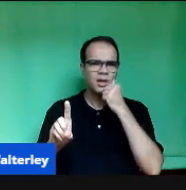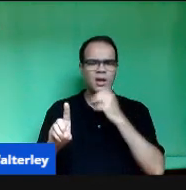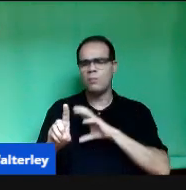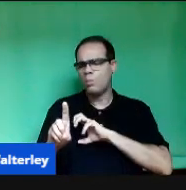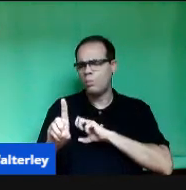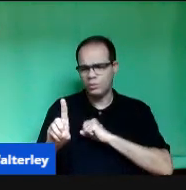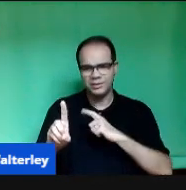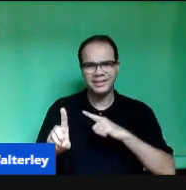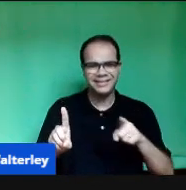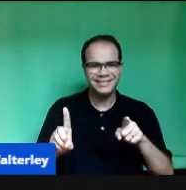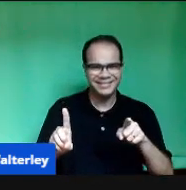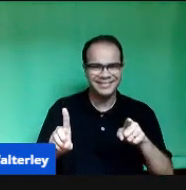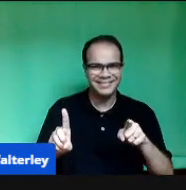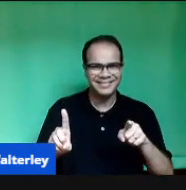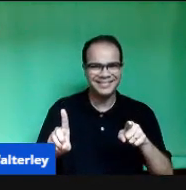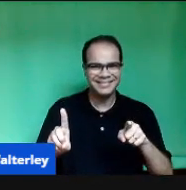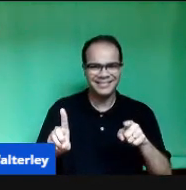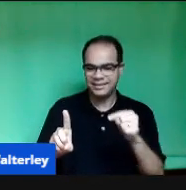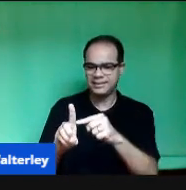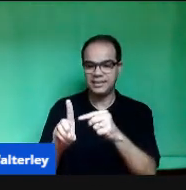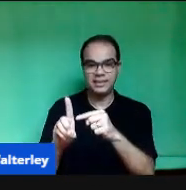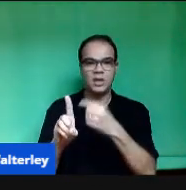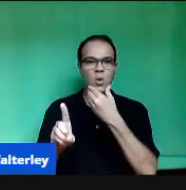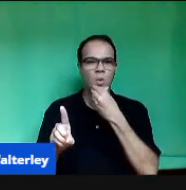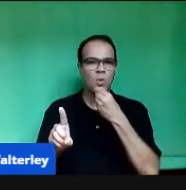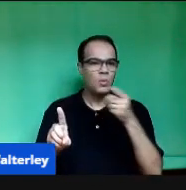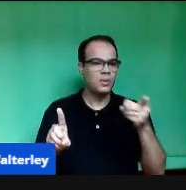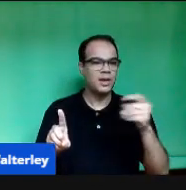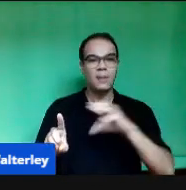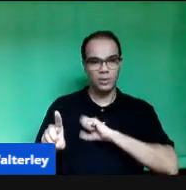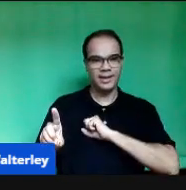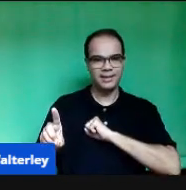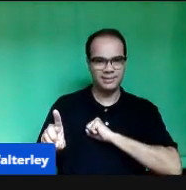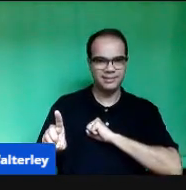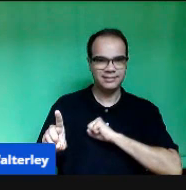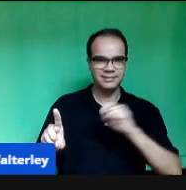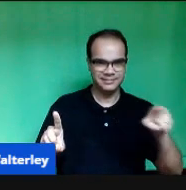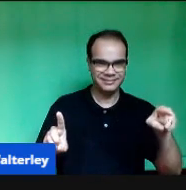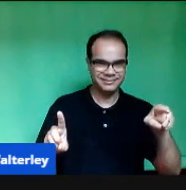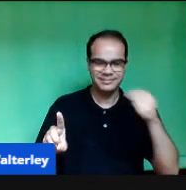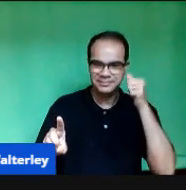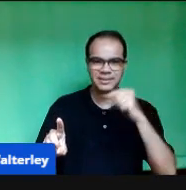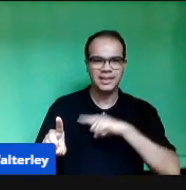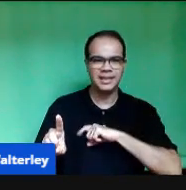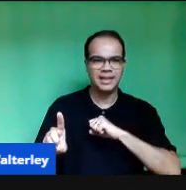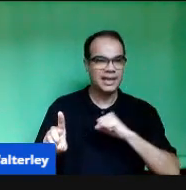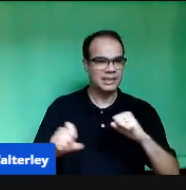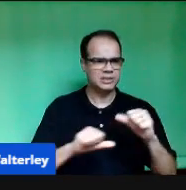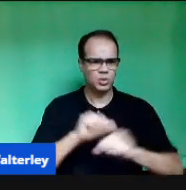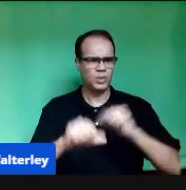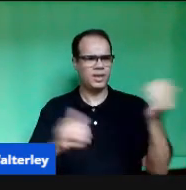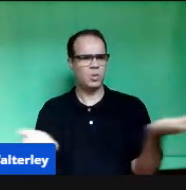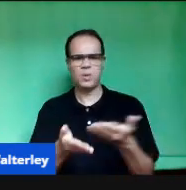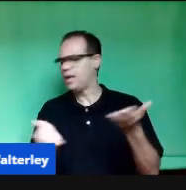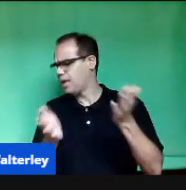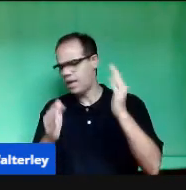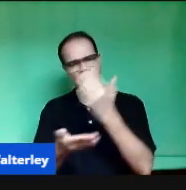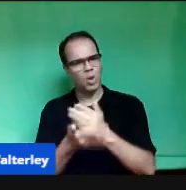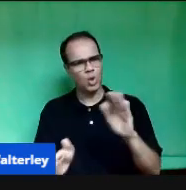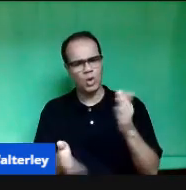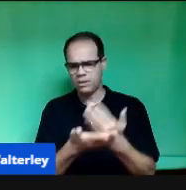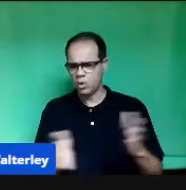dia, LGBTs. Ou seja, de fato, não é uma opção. O que se tem é uma opção da